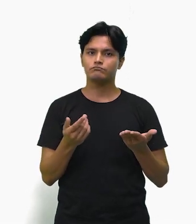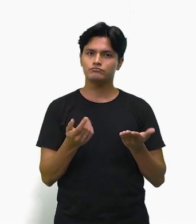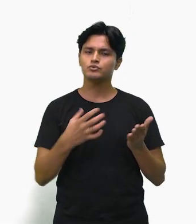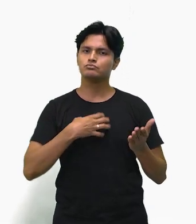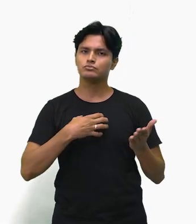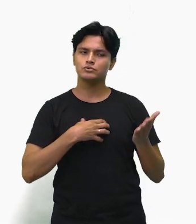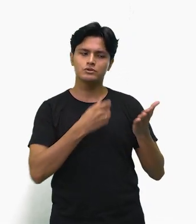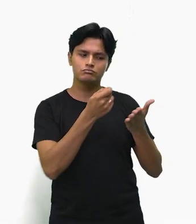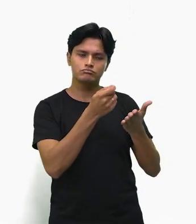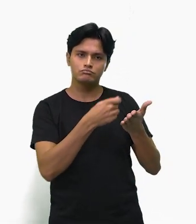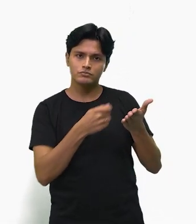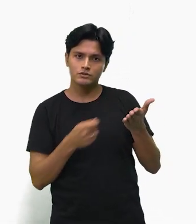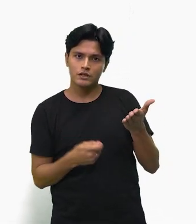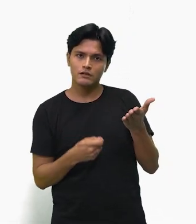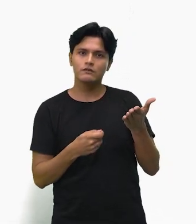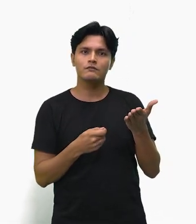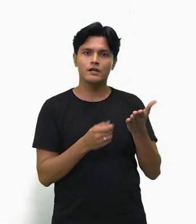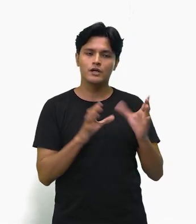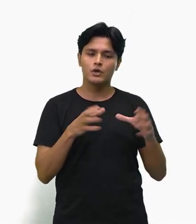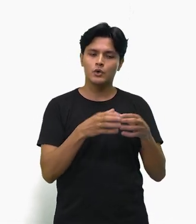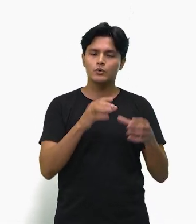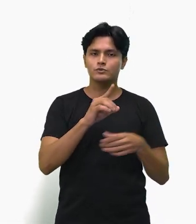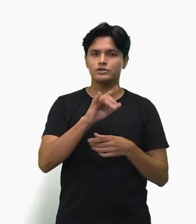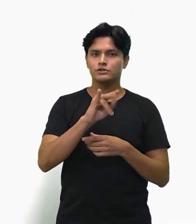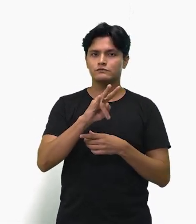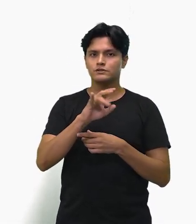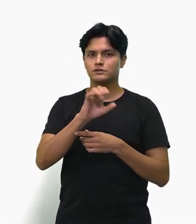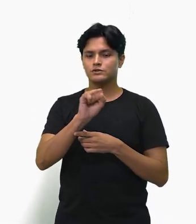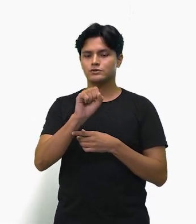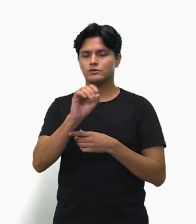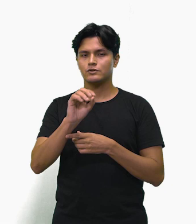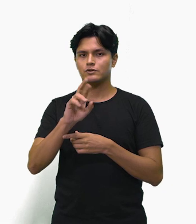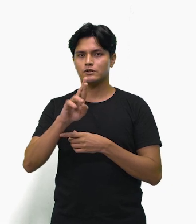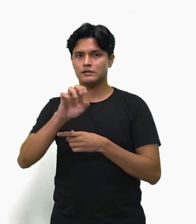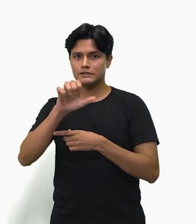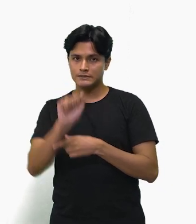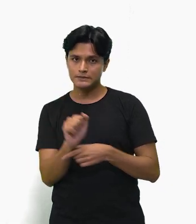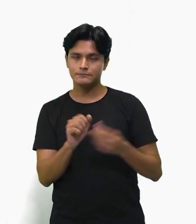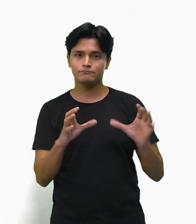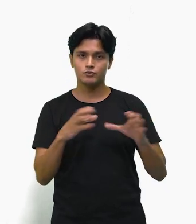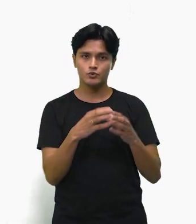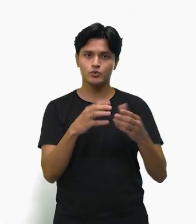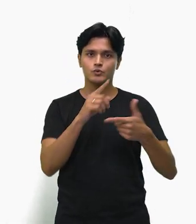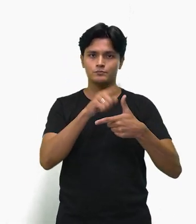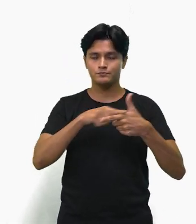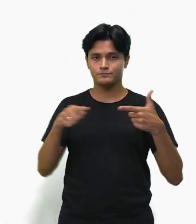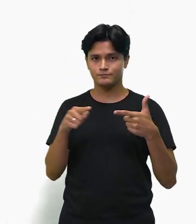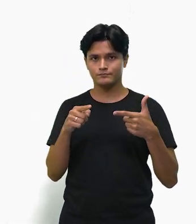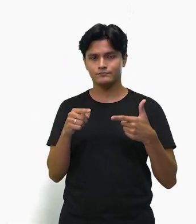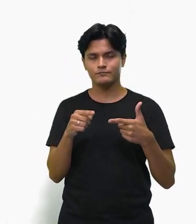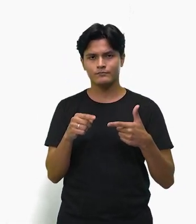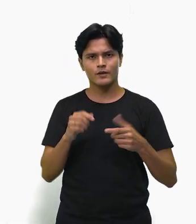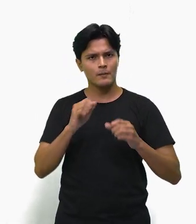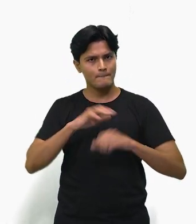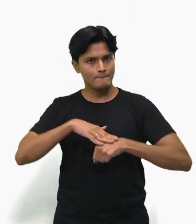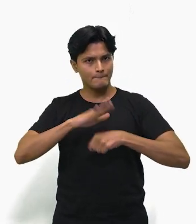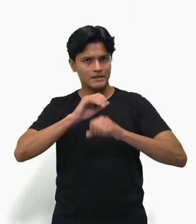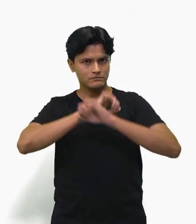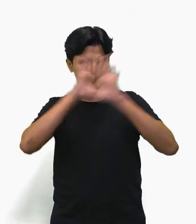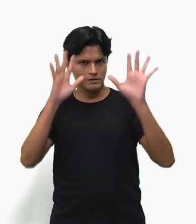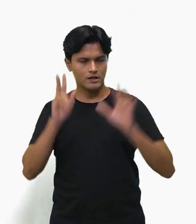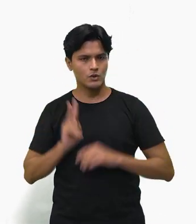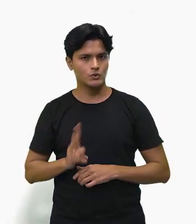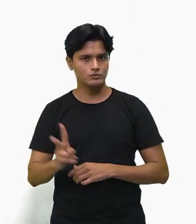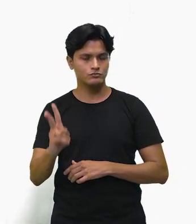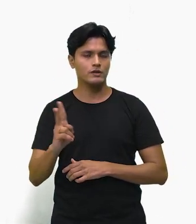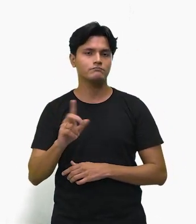escreve os divisores em forma de lista. E para que fique mais claro ainda, nós vamos continuar. Nós vamos escolher